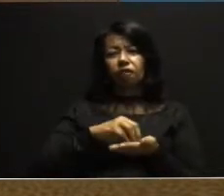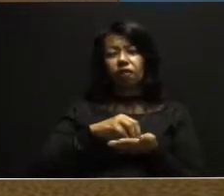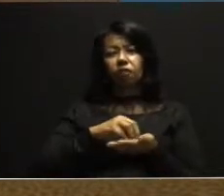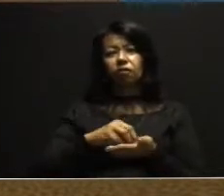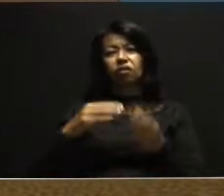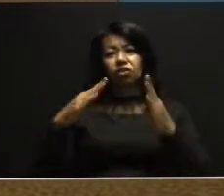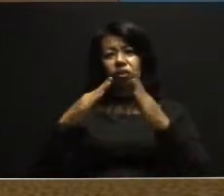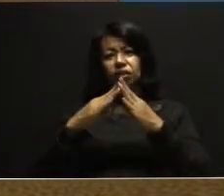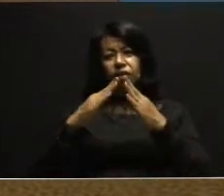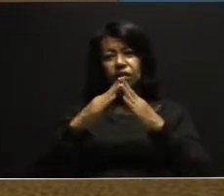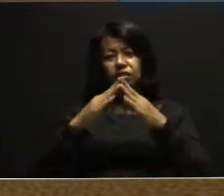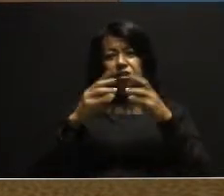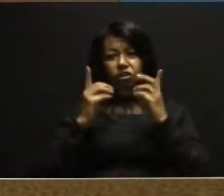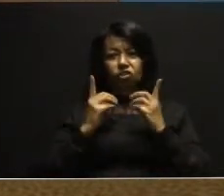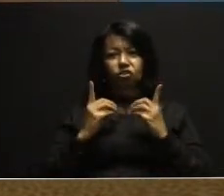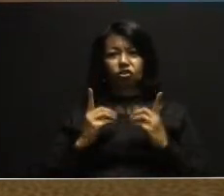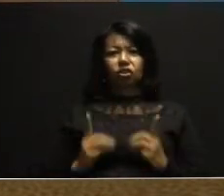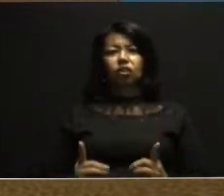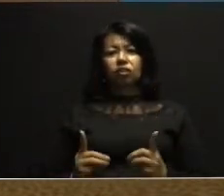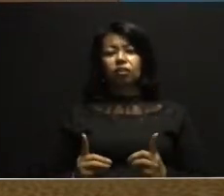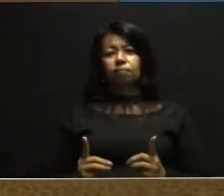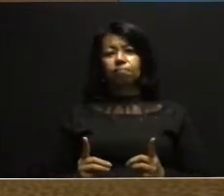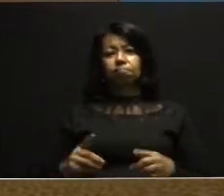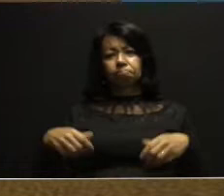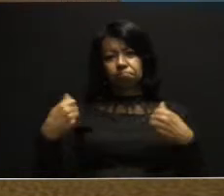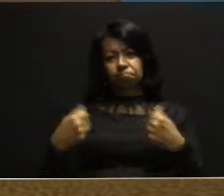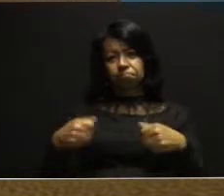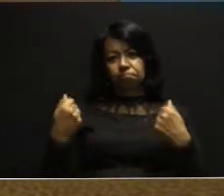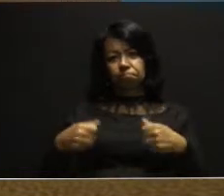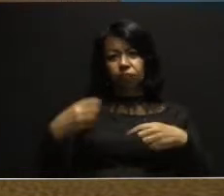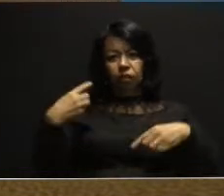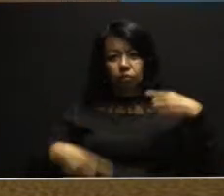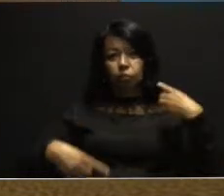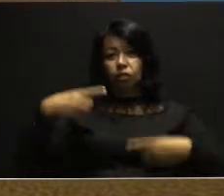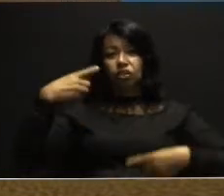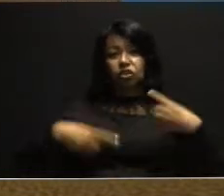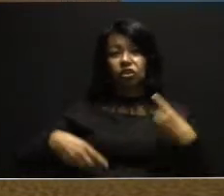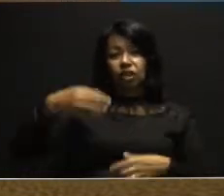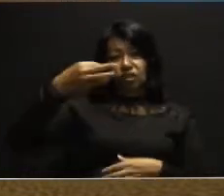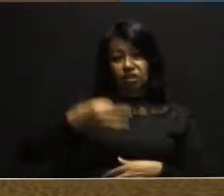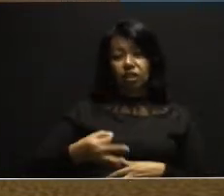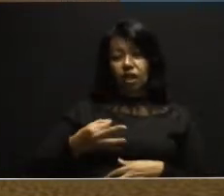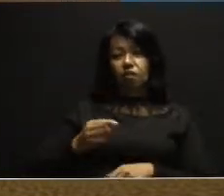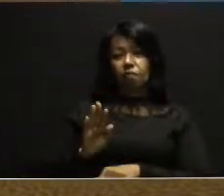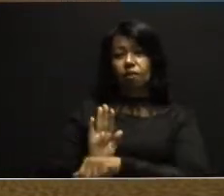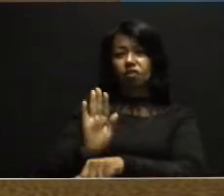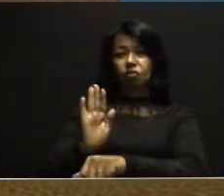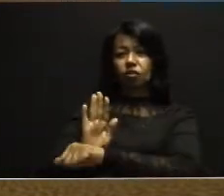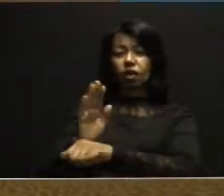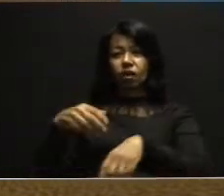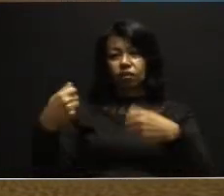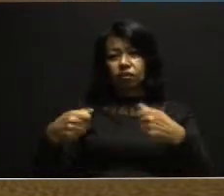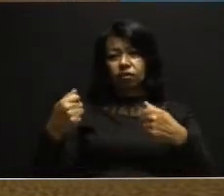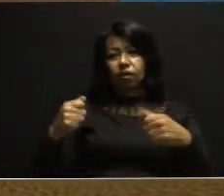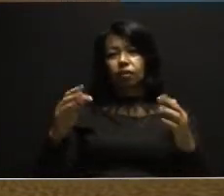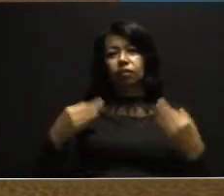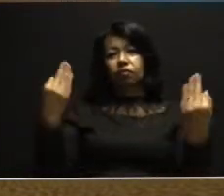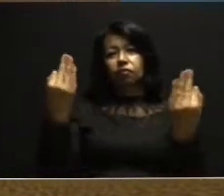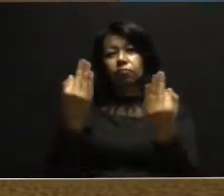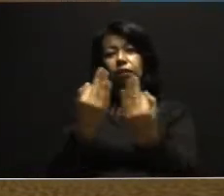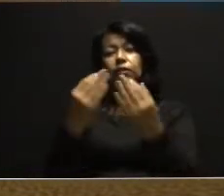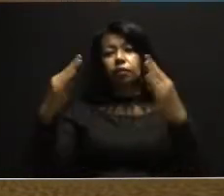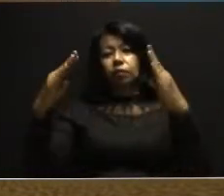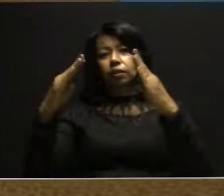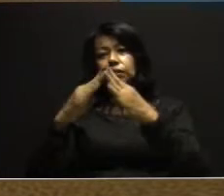digna, a carência de políticas adequadas para atender a todas as necessidades da família, né, habitação,